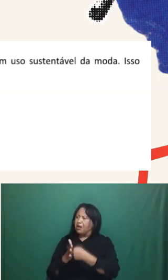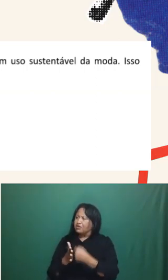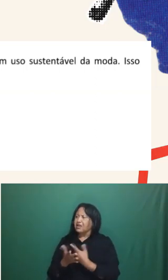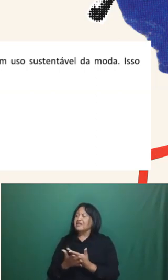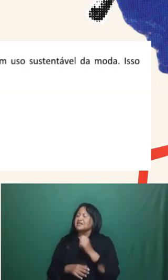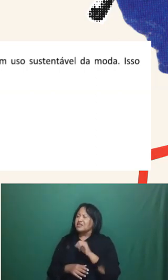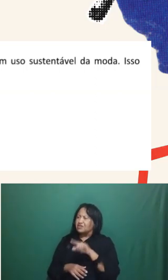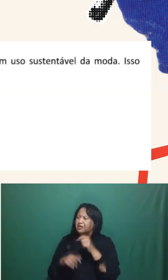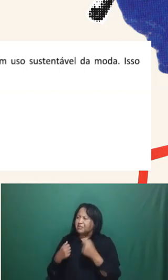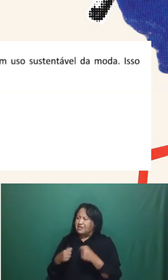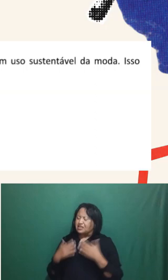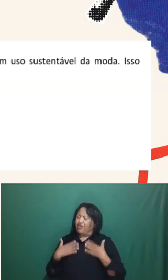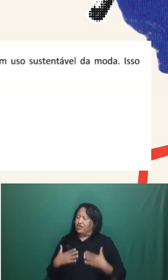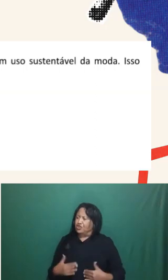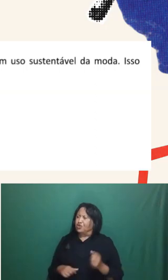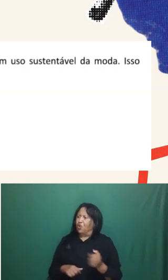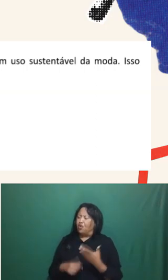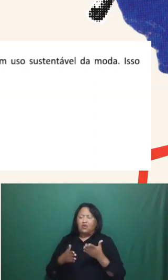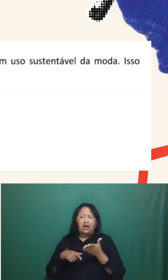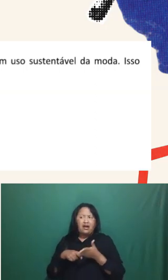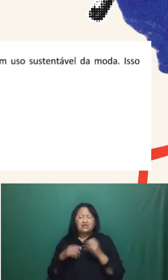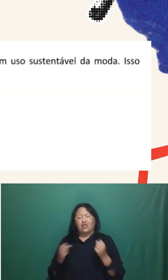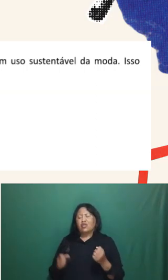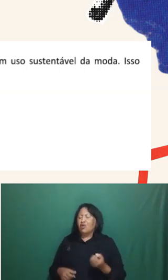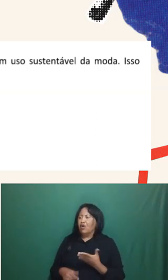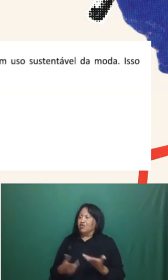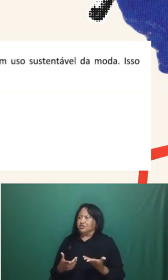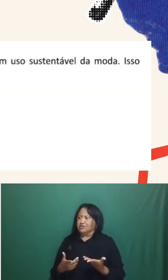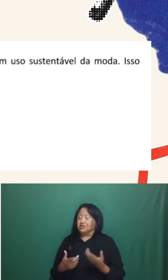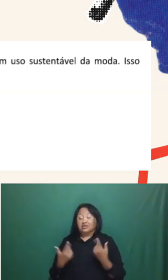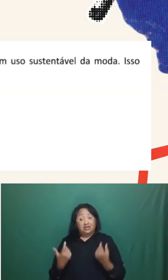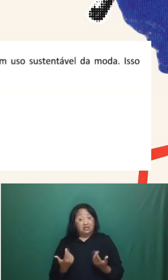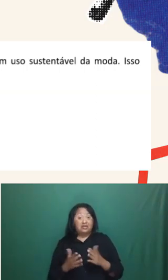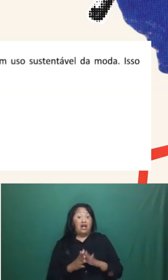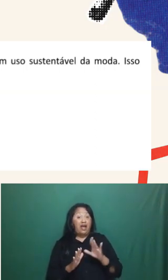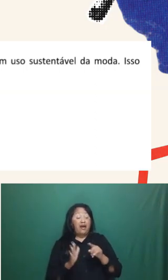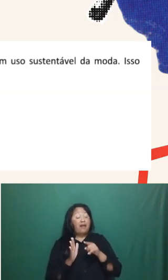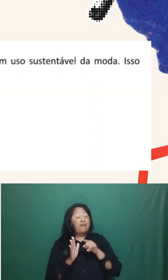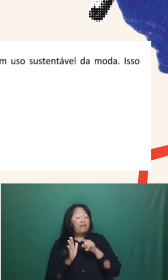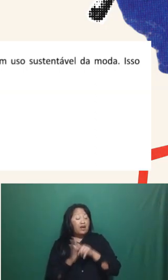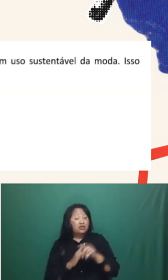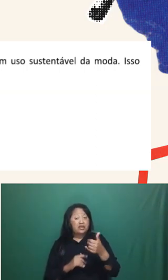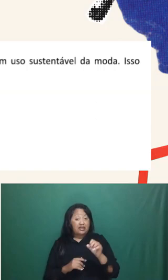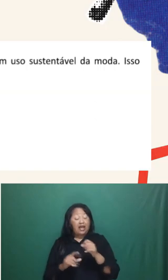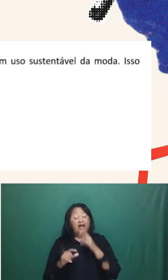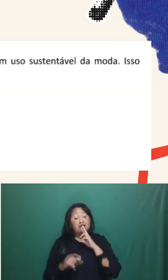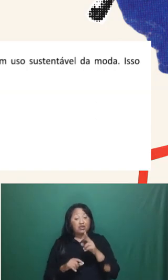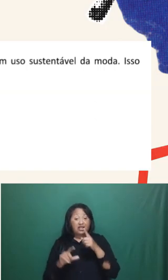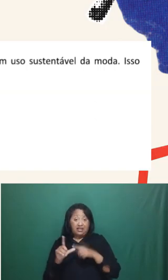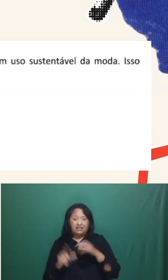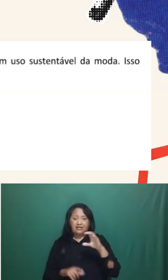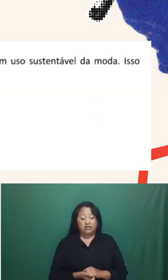se de fato você precisa de um vestido novo de uma calça nova tem um bar de jeans novos tá então aí na questão 10 resposta a letra